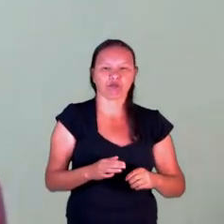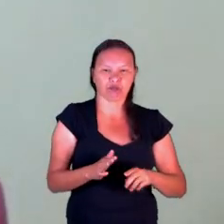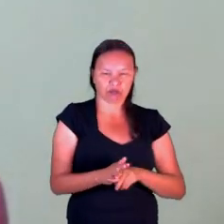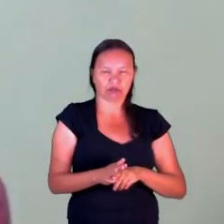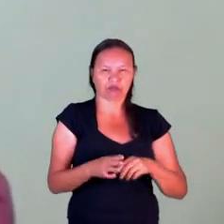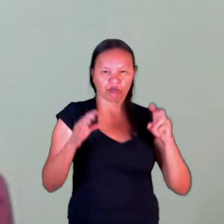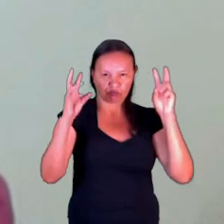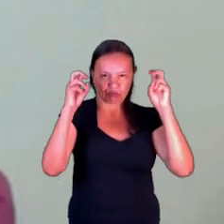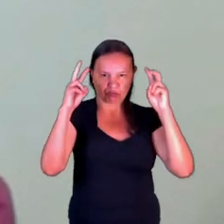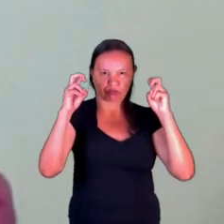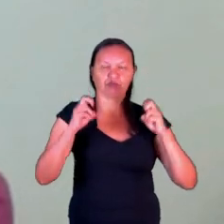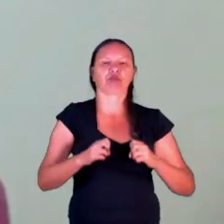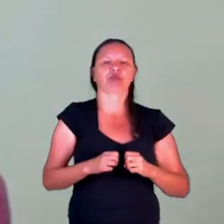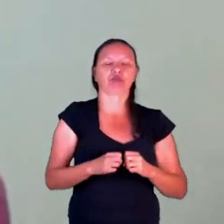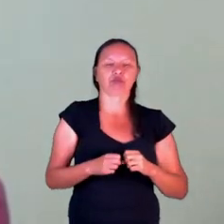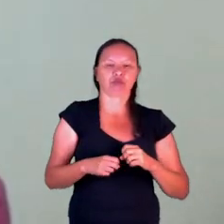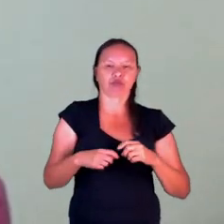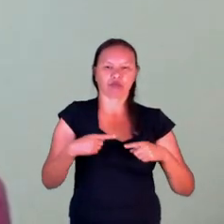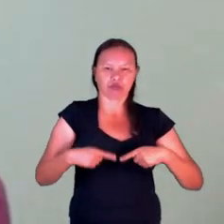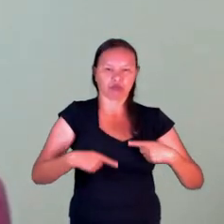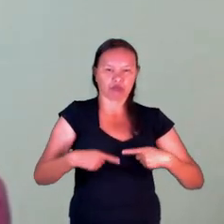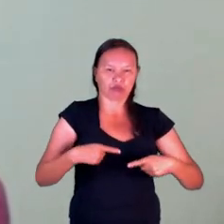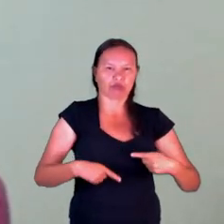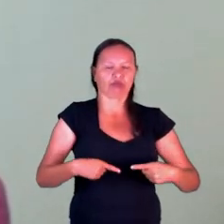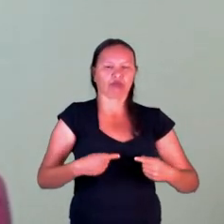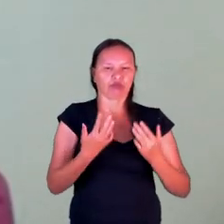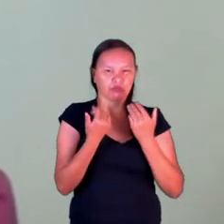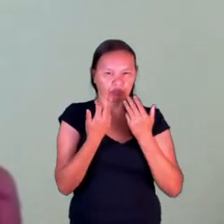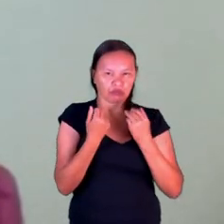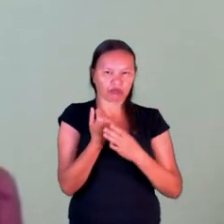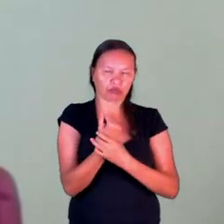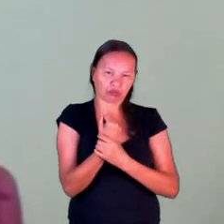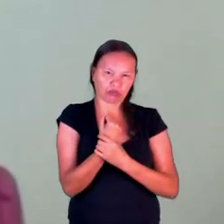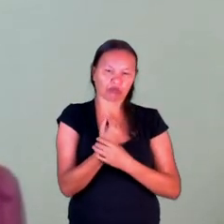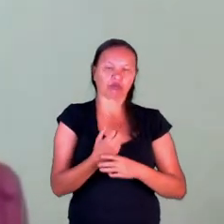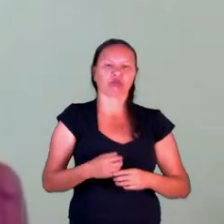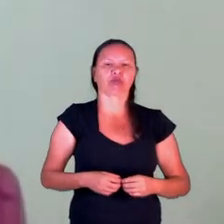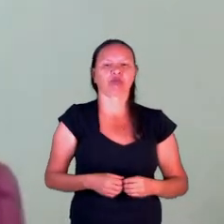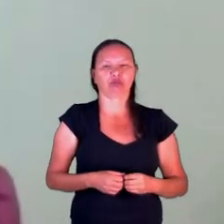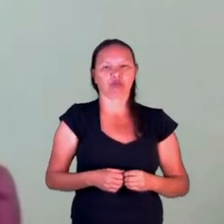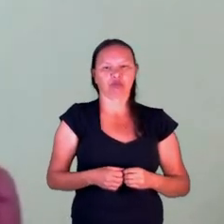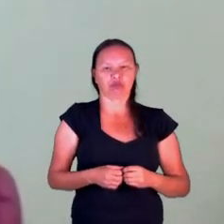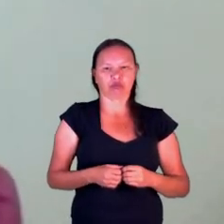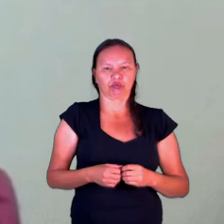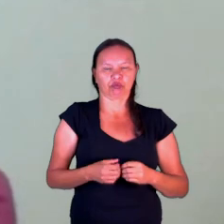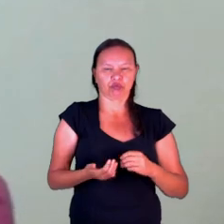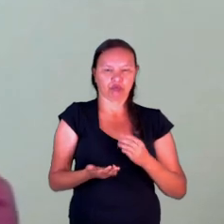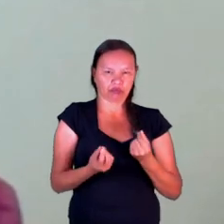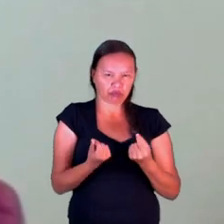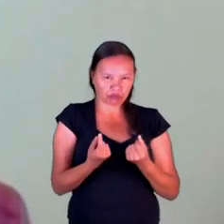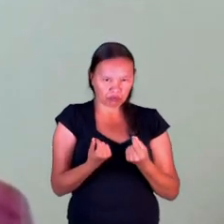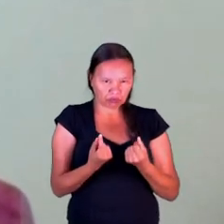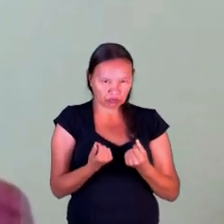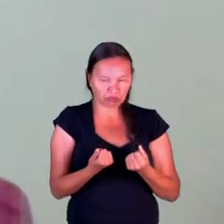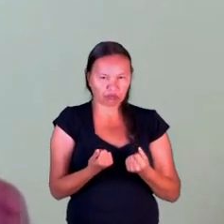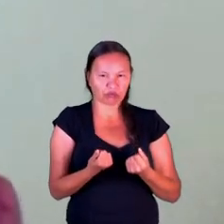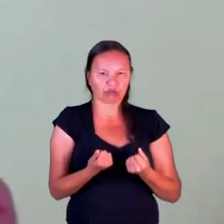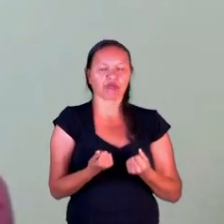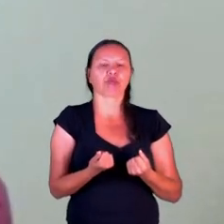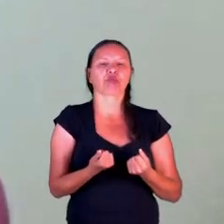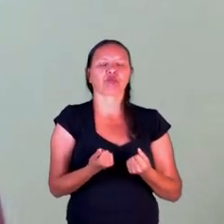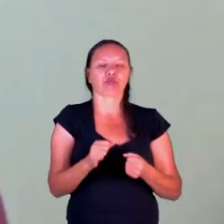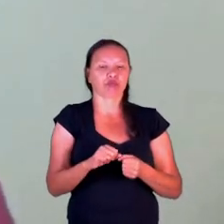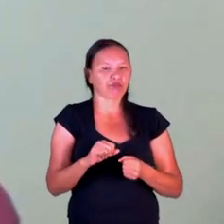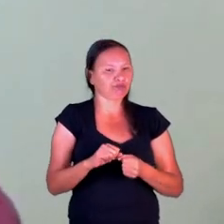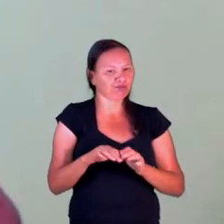inserção dessa política de segurança alimentar e nutricional nas verbas orçamentárias sem os orçamentos nós não faremos